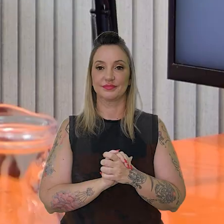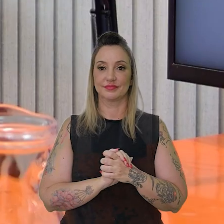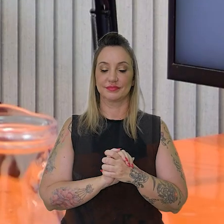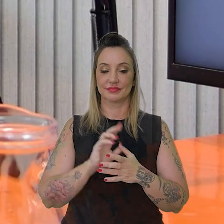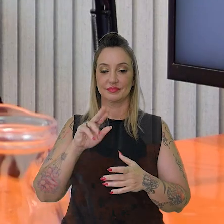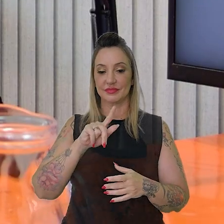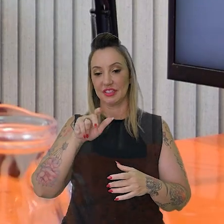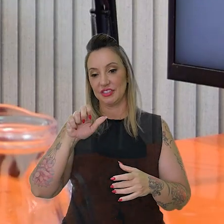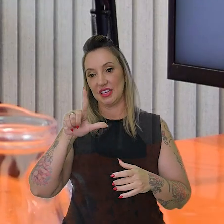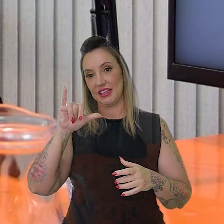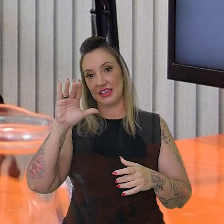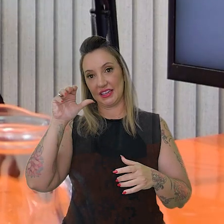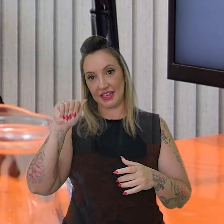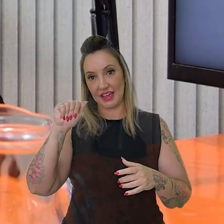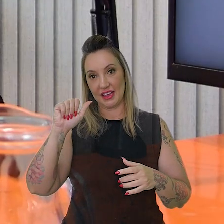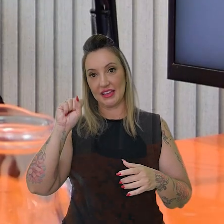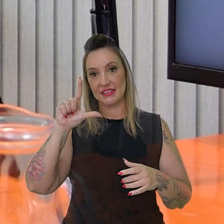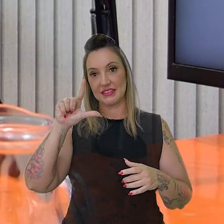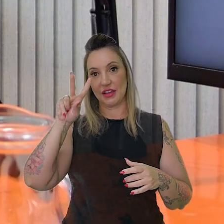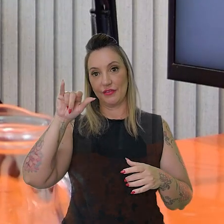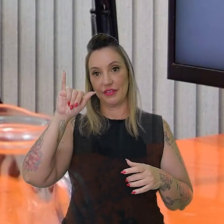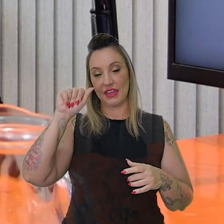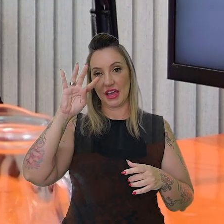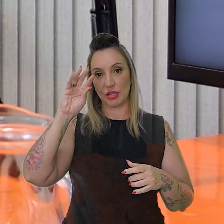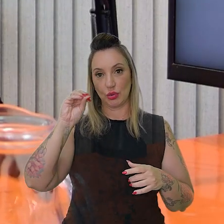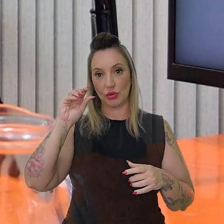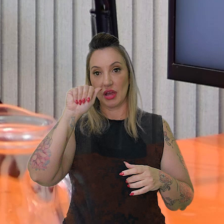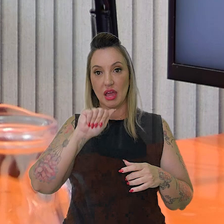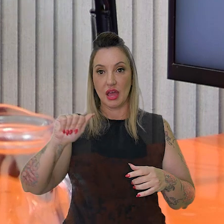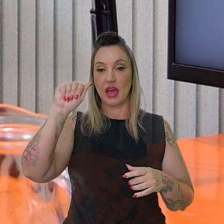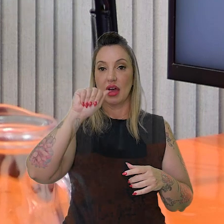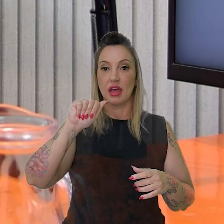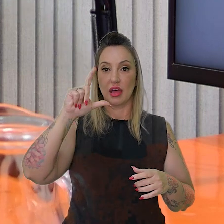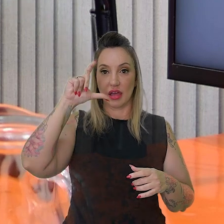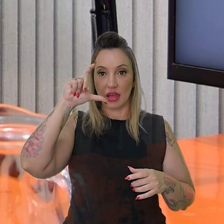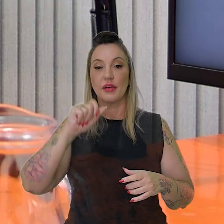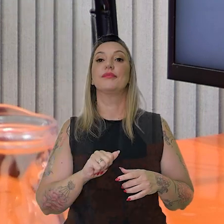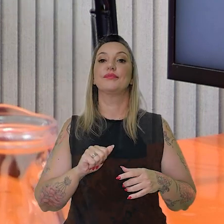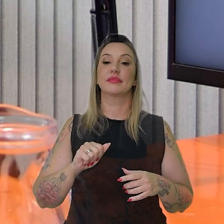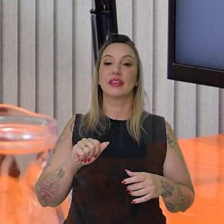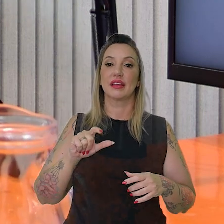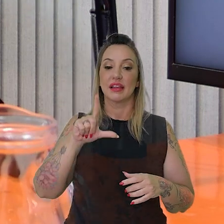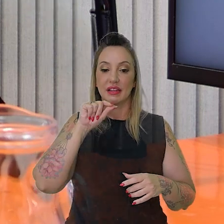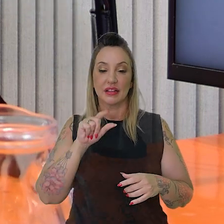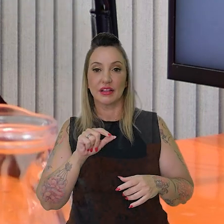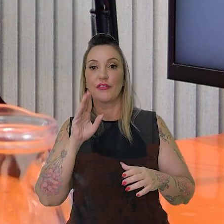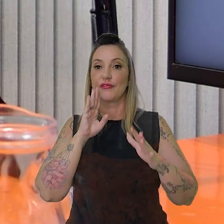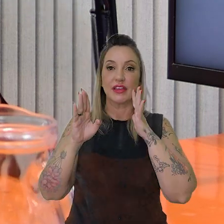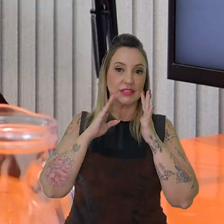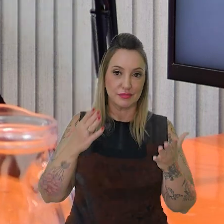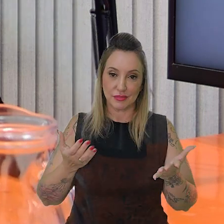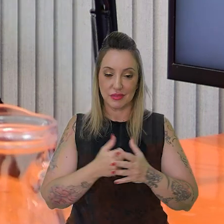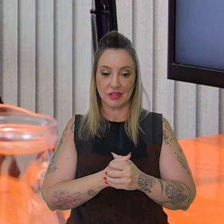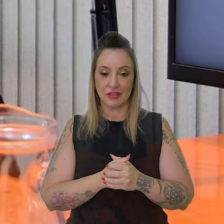você Angélica salviato Angélicas salviato @ né no caso Instagram Angélica salviato no ledim Angélica salviato no